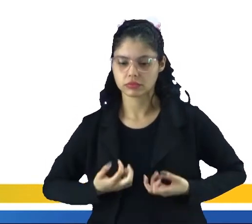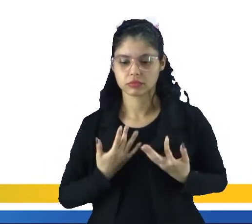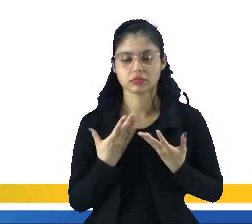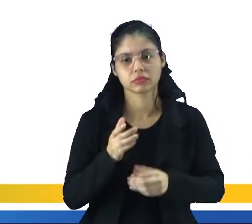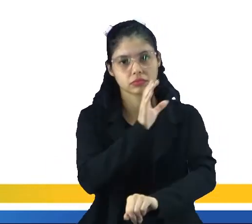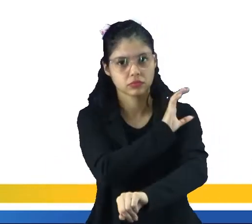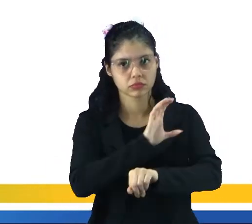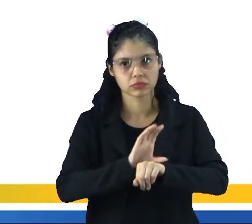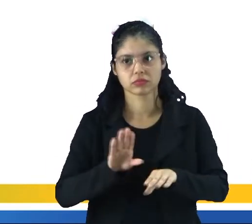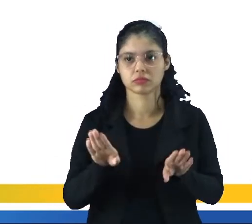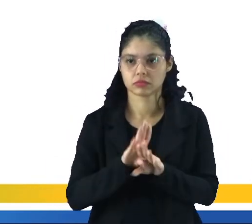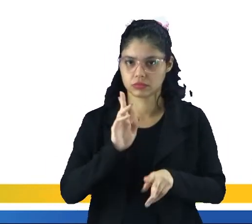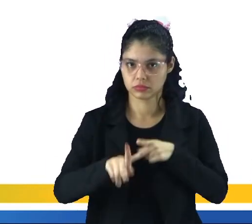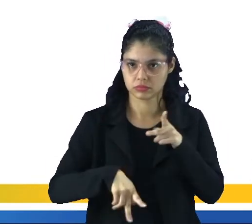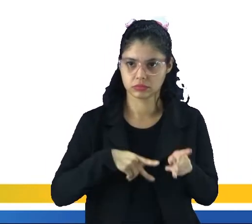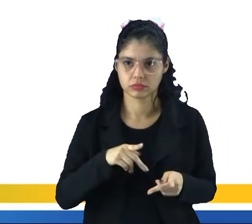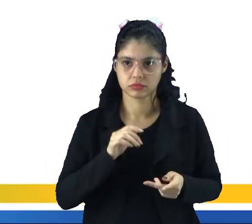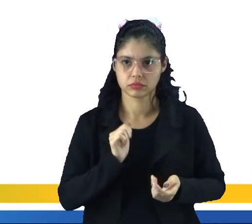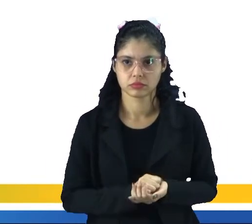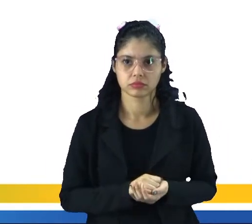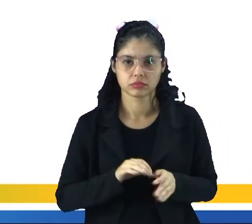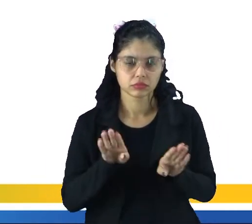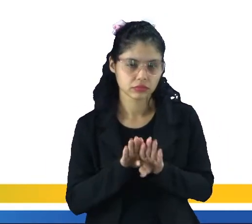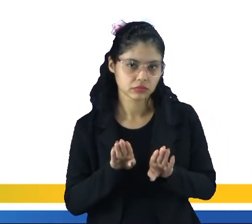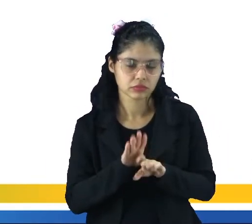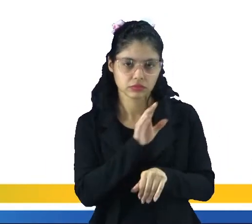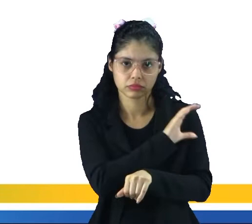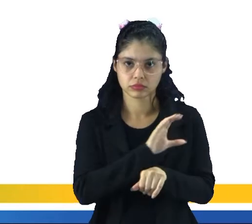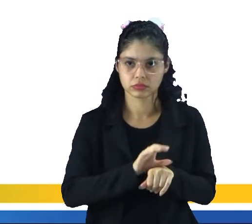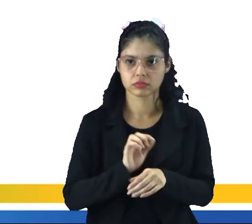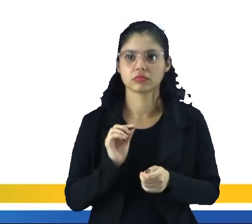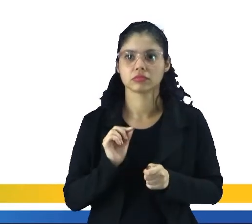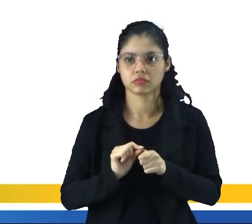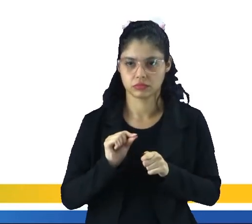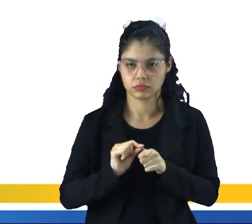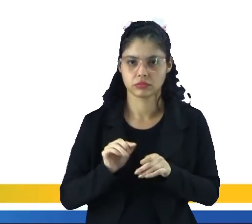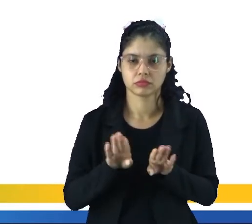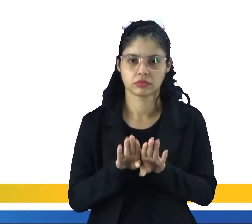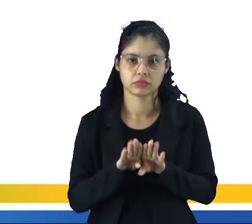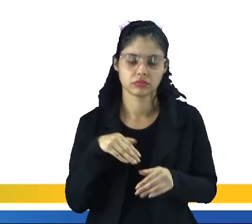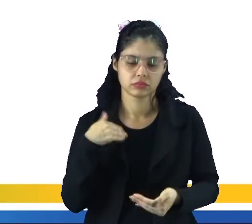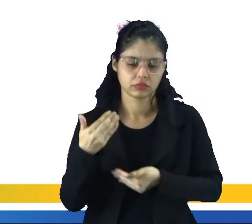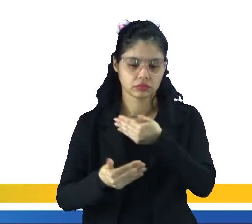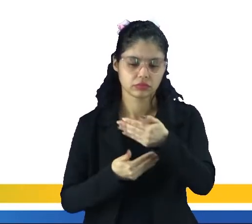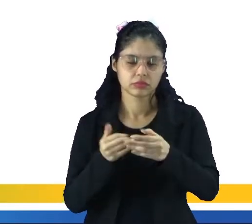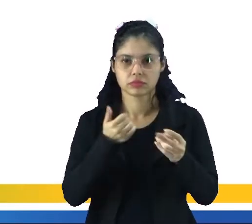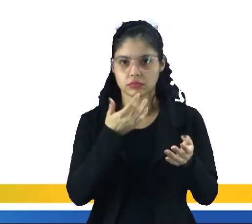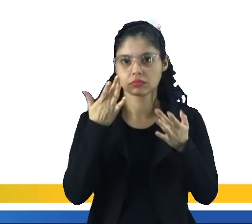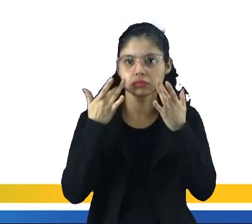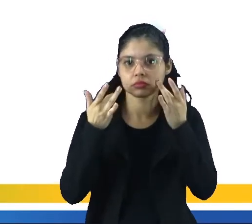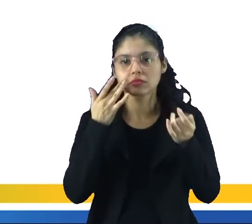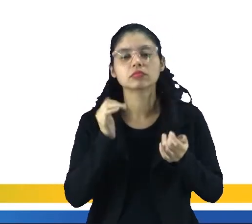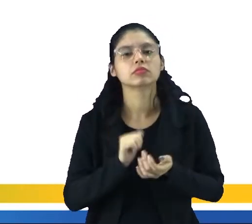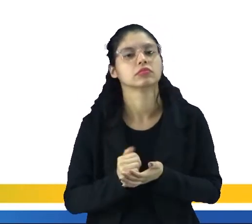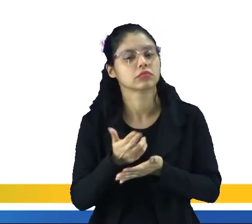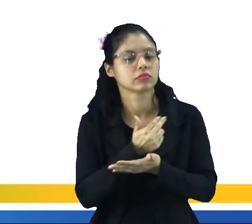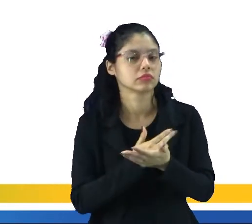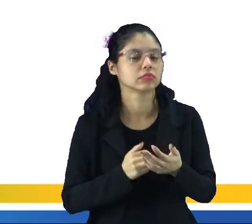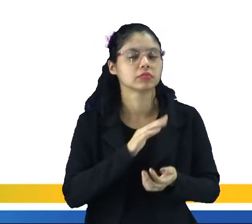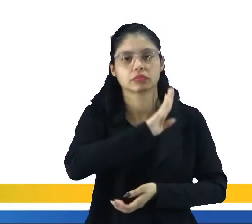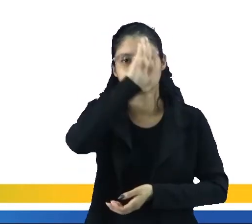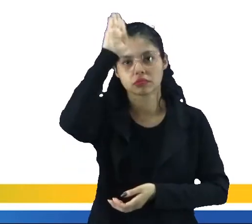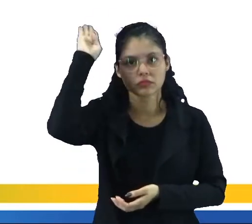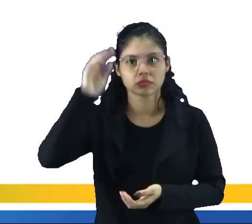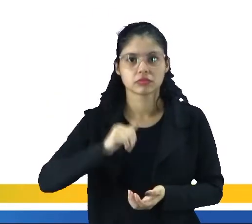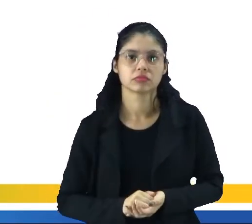desse povo, né? A cultura etrusca também foi um fator relevante para o desenvolvimento da arte teatral romana.